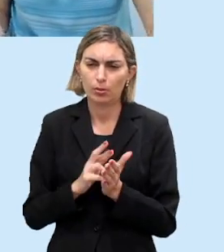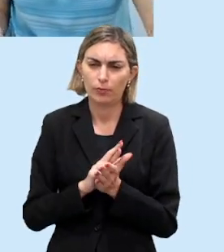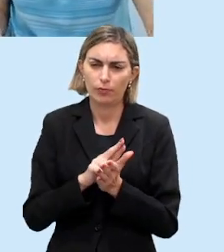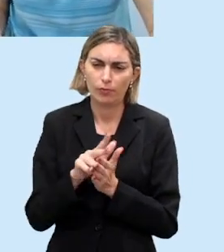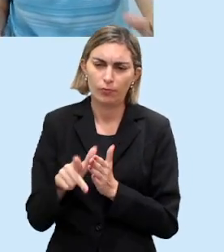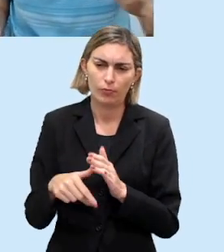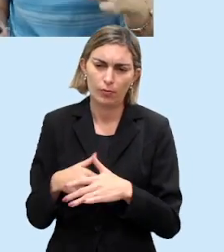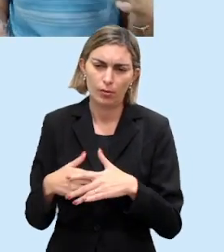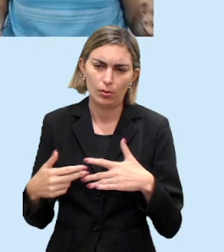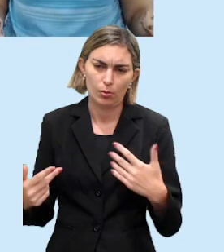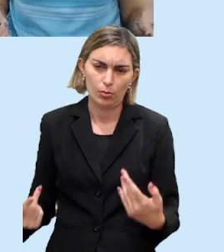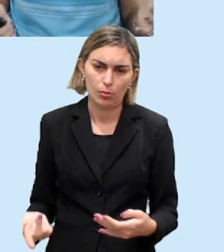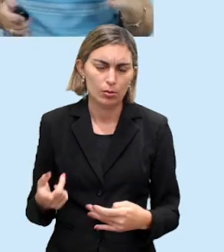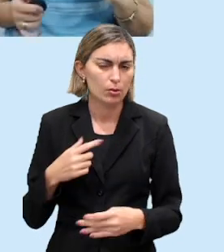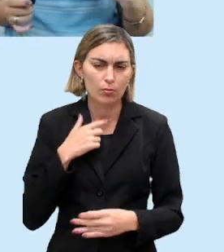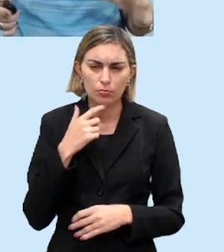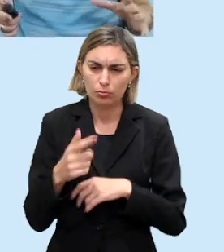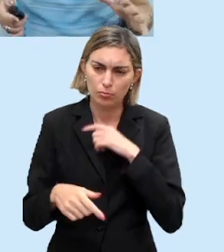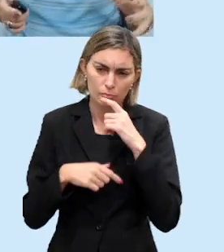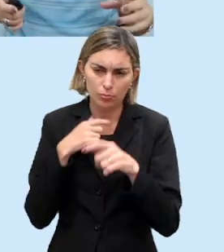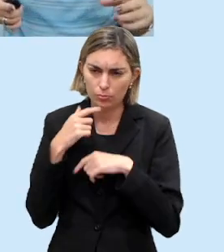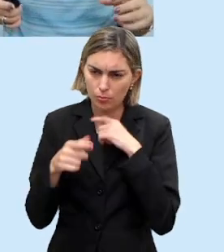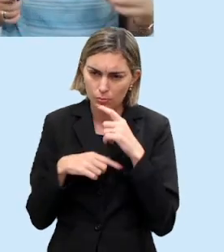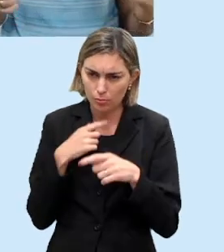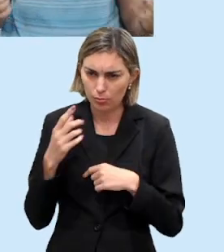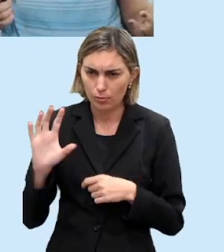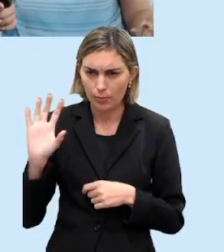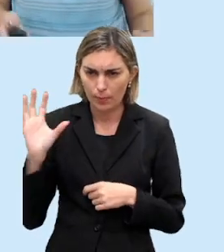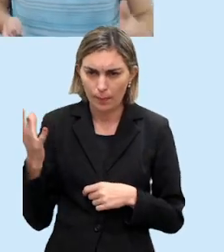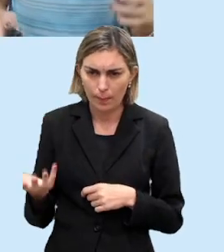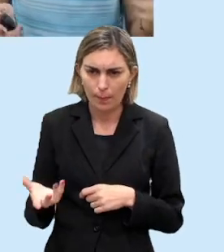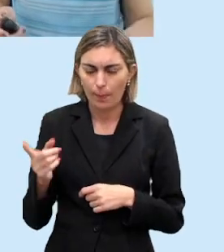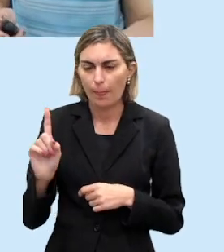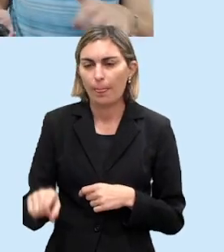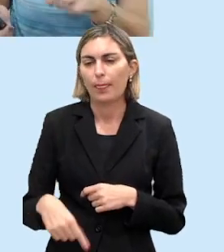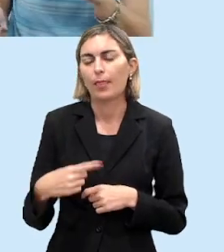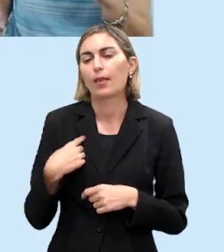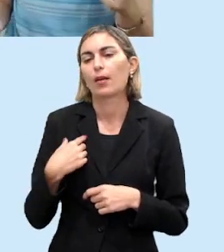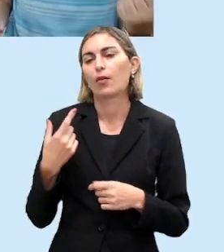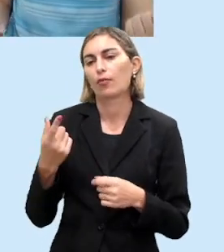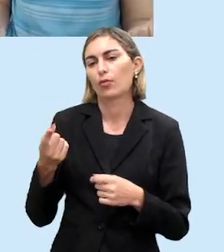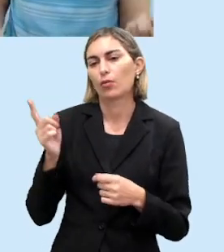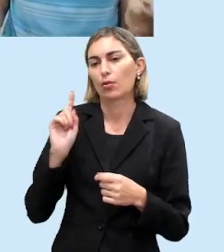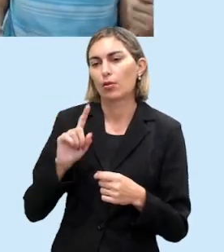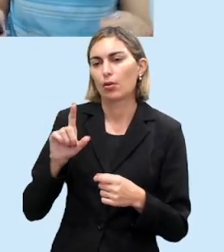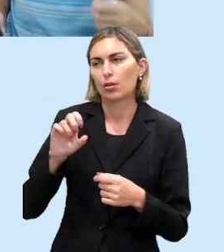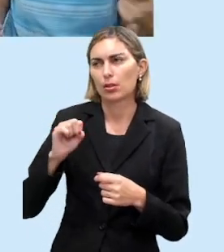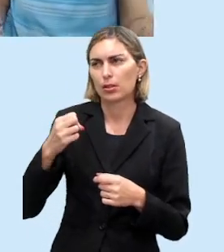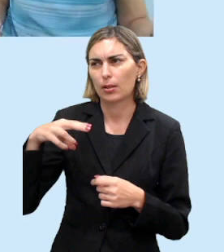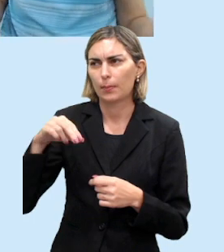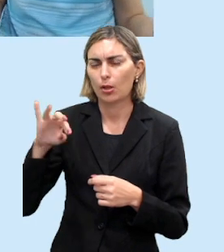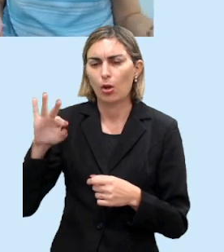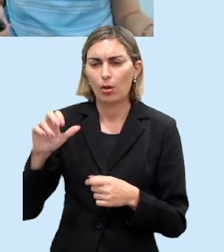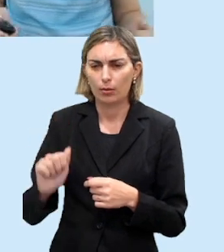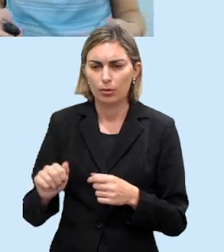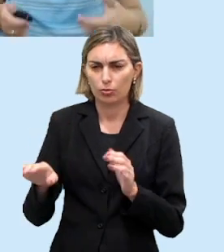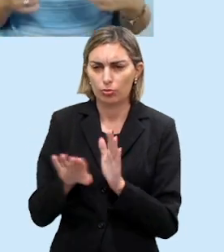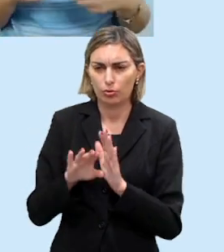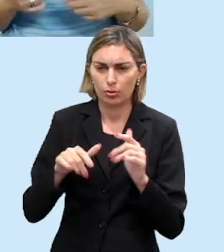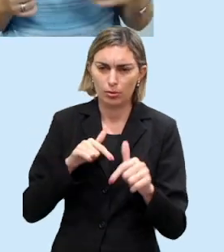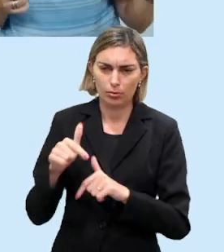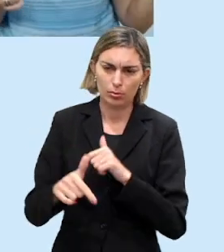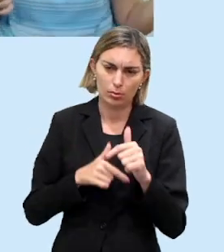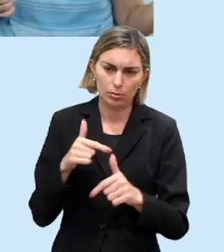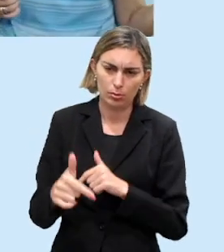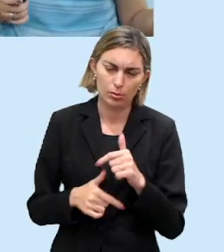coisas. Então, o que não dá para acontecer eu vou ligar a semiótica quando eu chego no trabalho, né, e passo